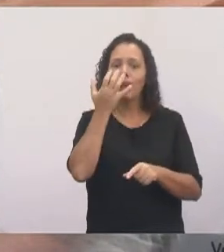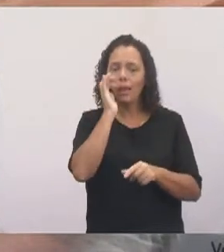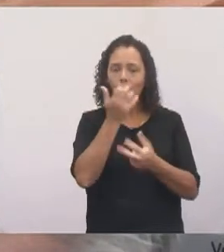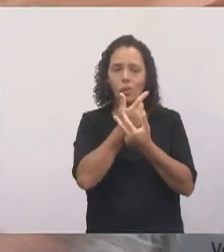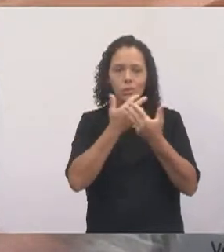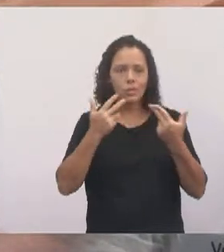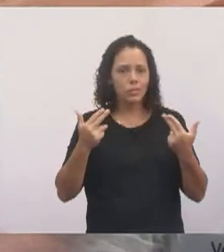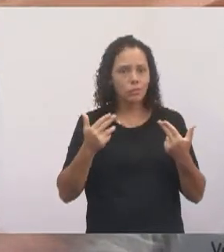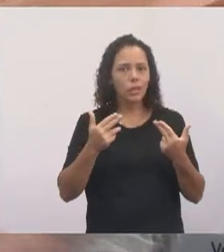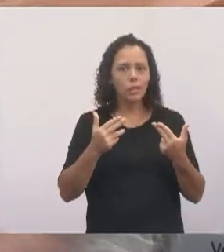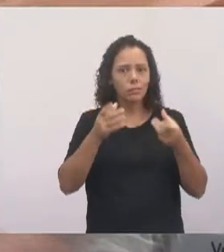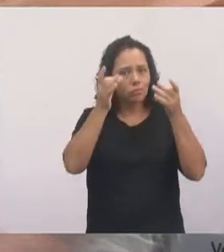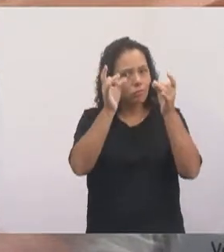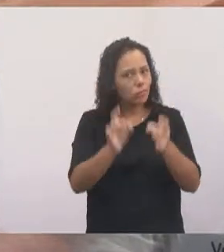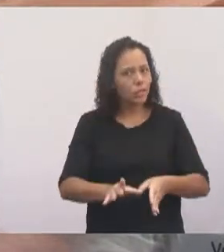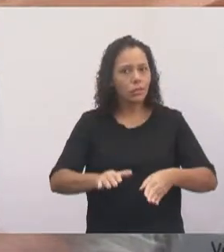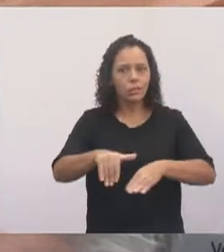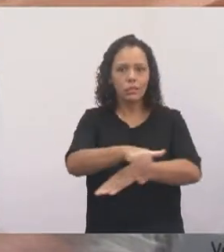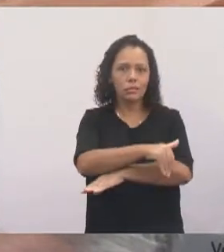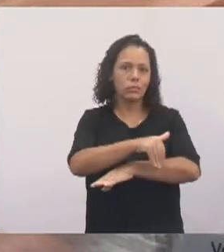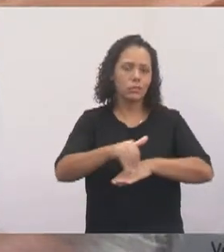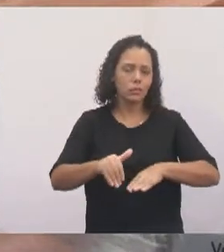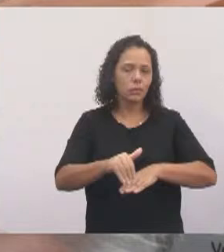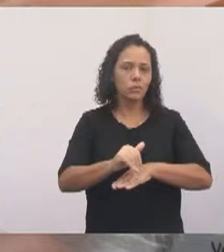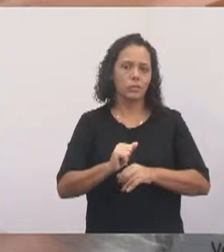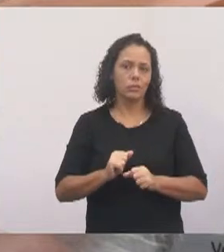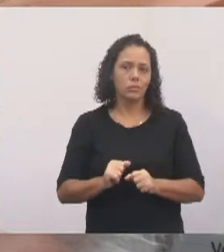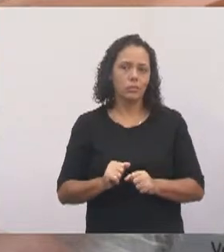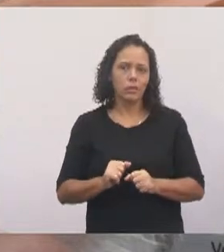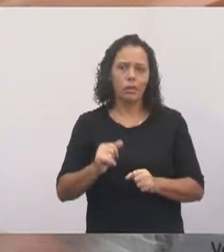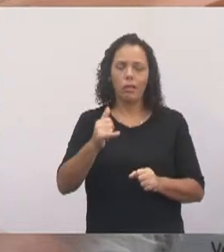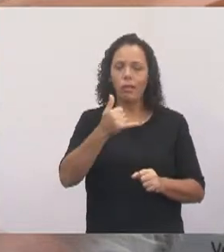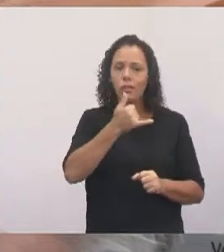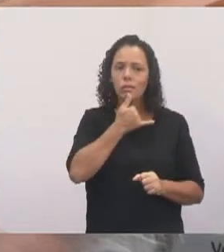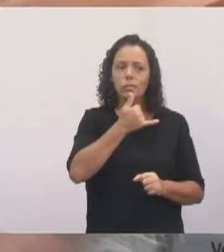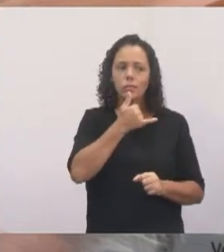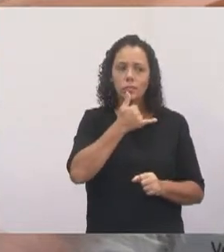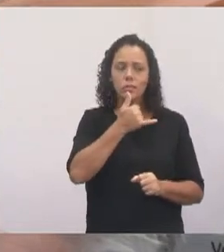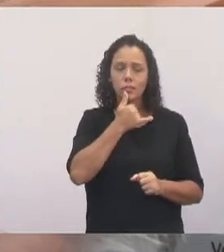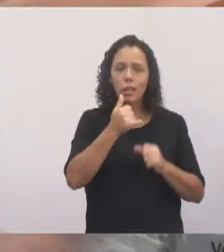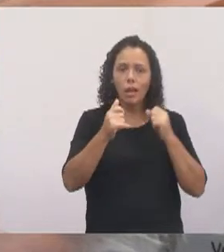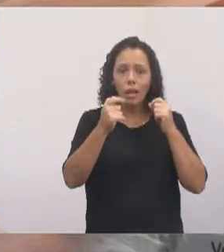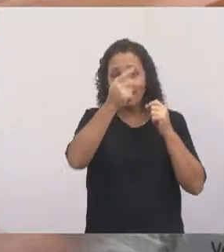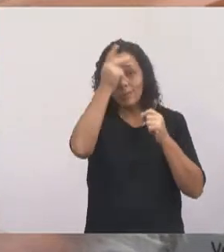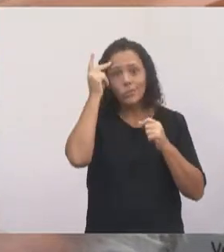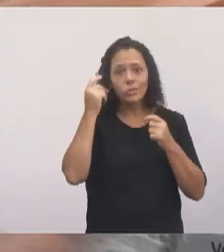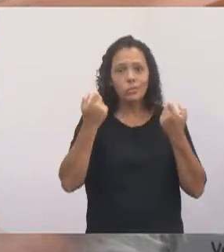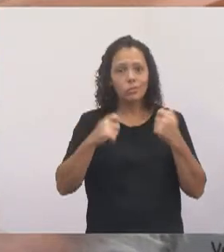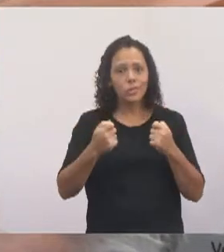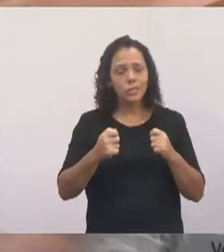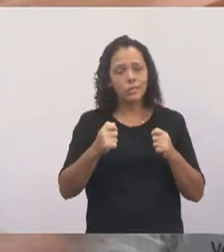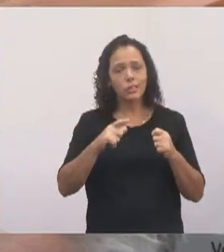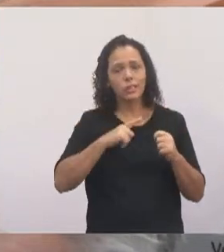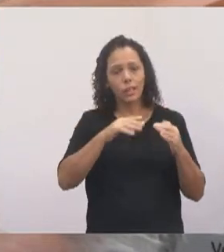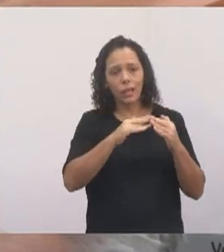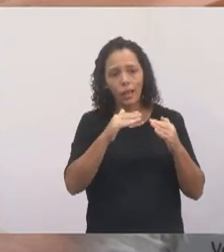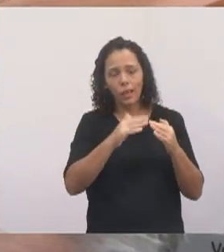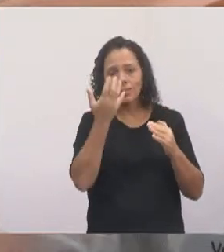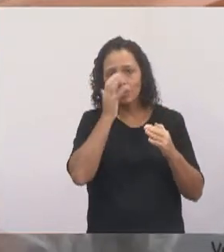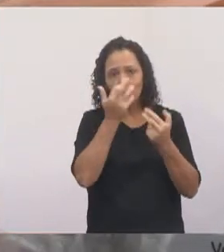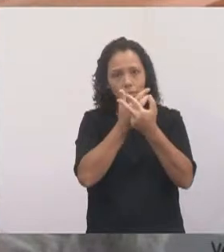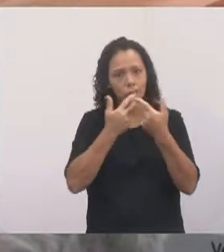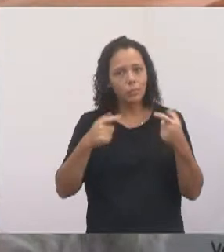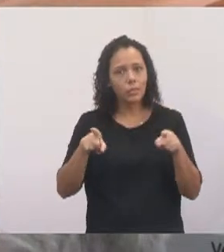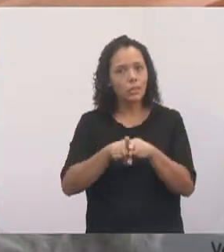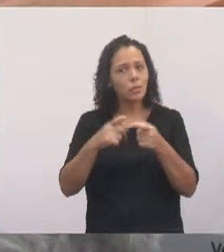de animais, os bichinhos, né, vivendo na rua. É muito triste, as pessoas têm que sair da rua, os bichinhos também têm que sair